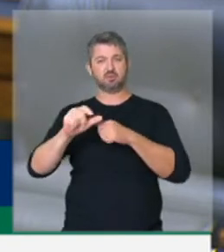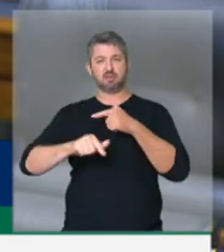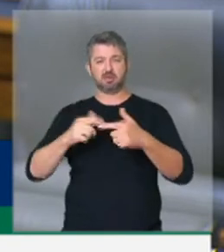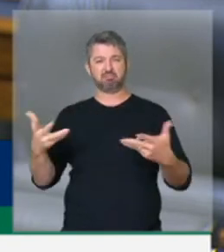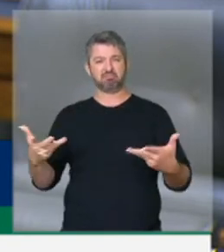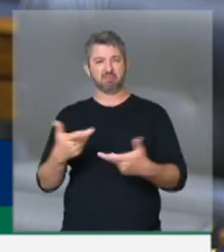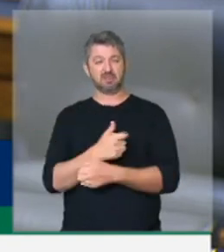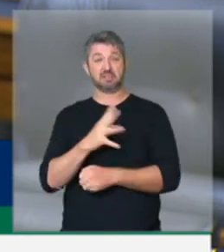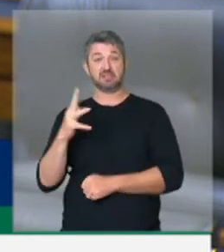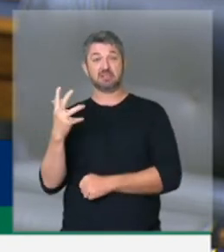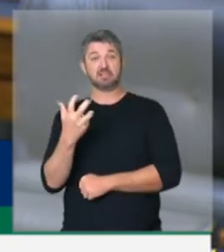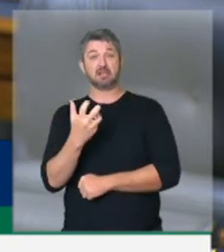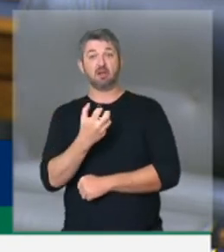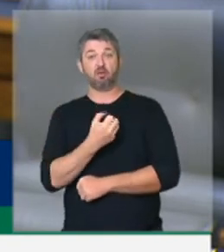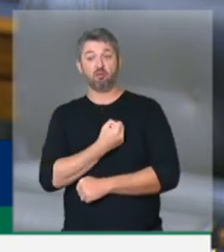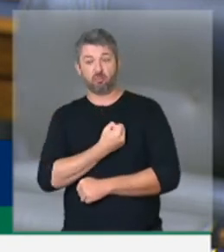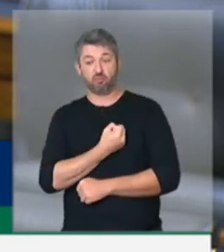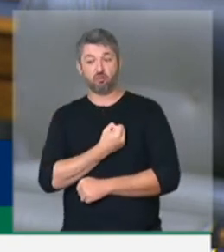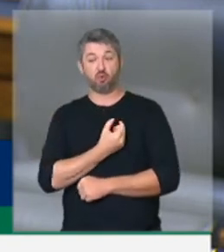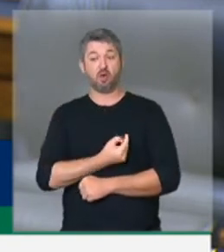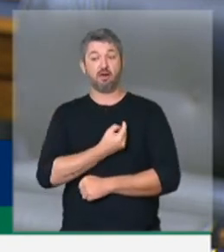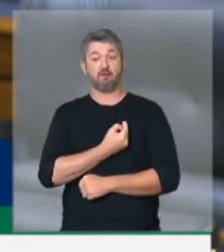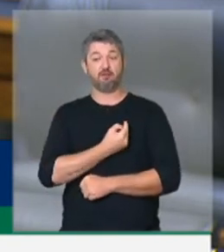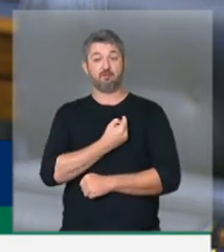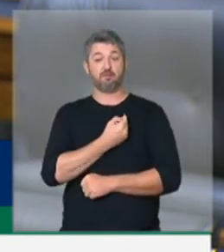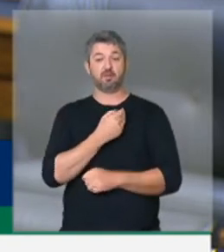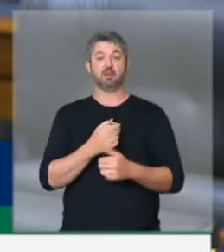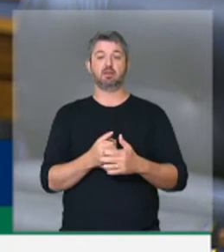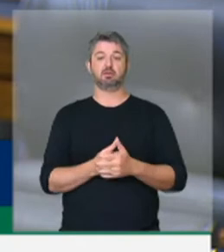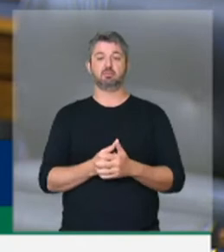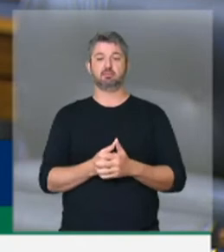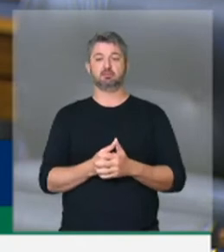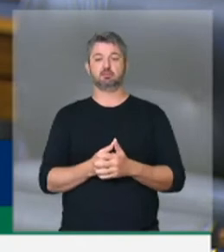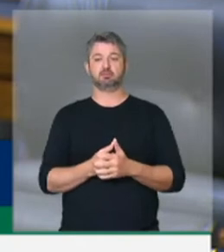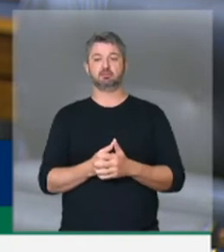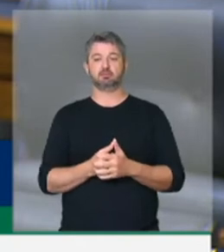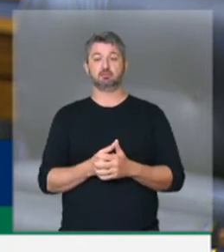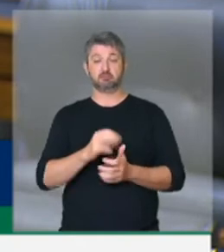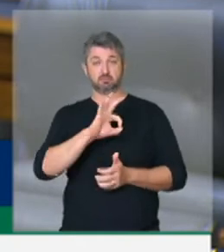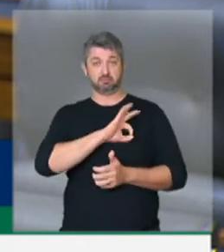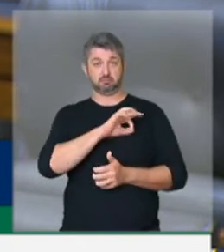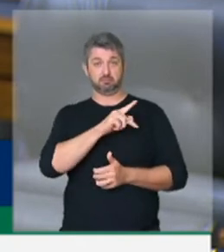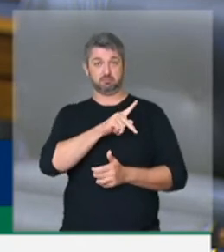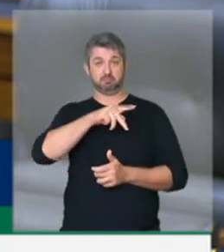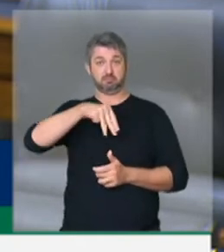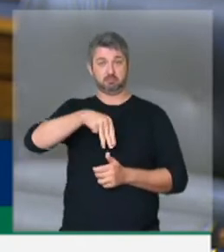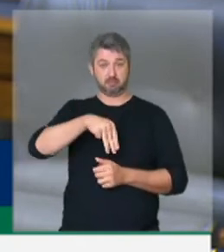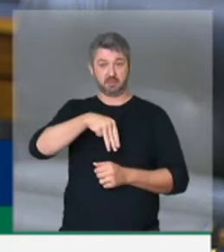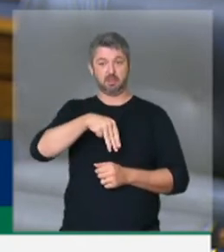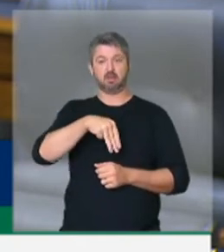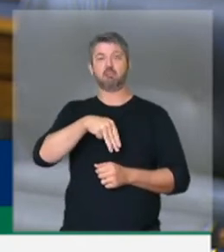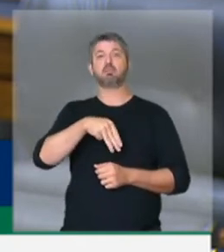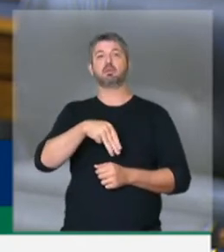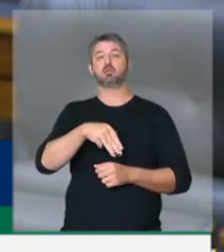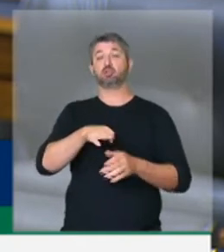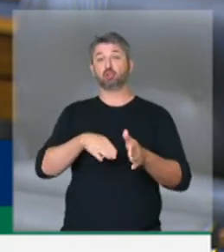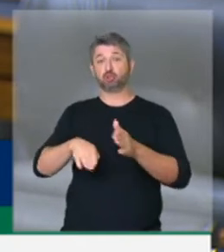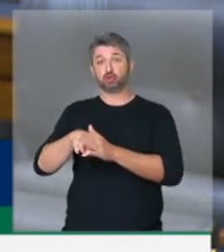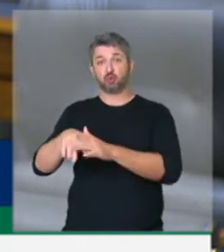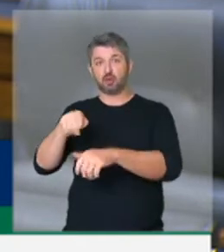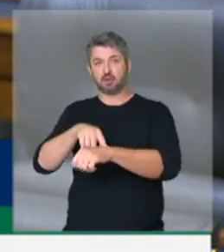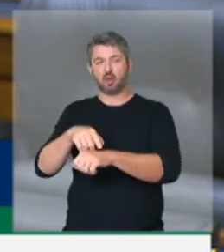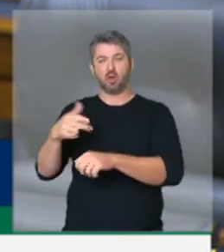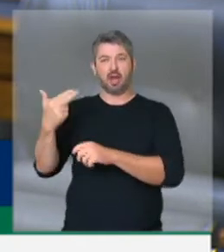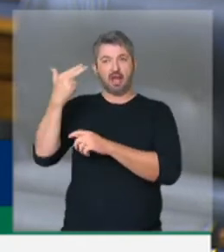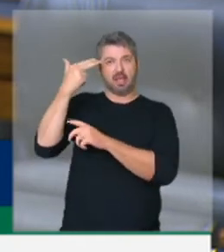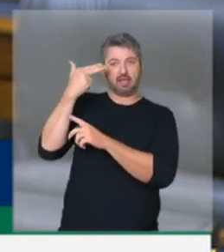em salvando uma vida. A Polícia Militar chegou no momento do assalto,